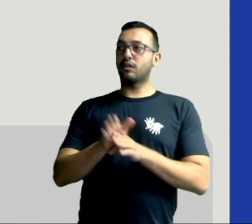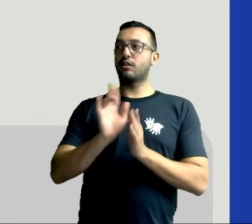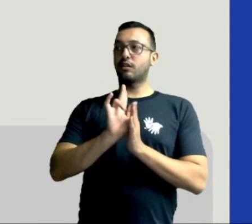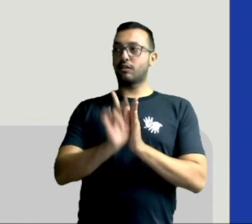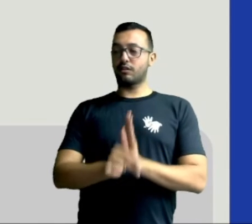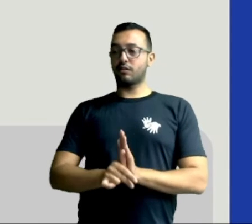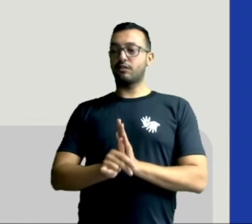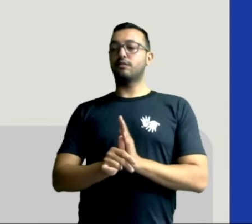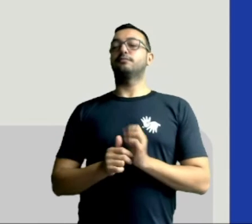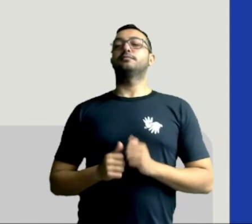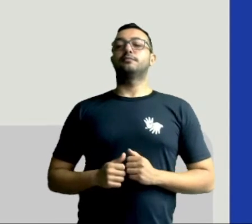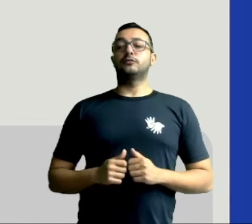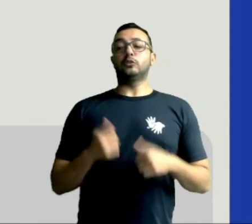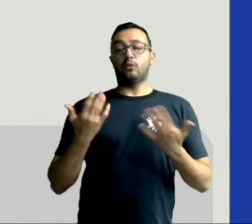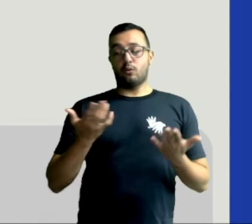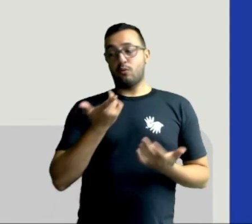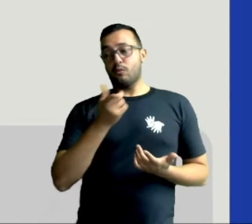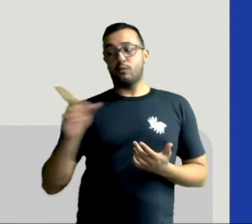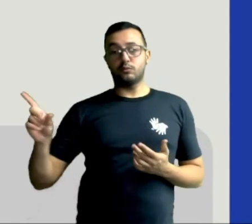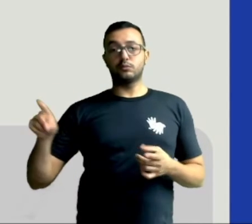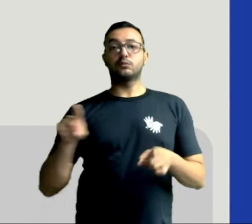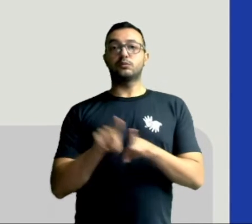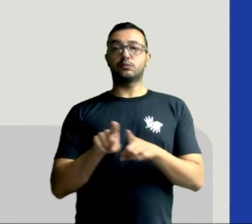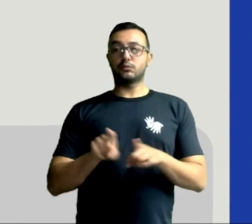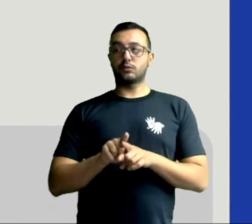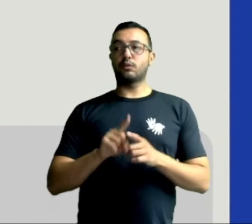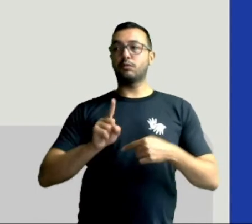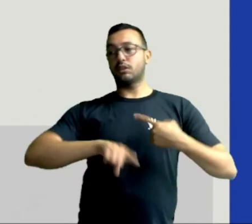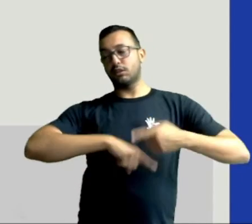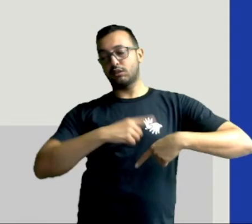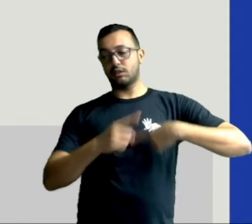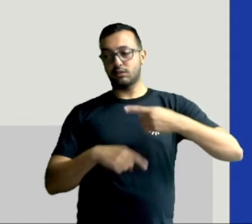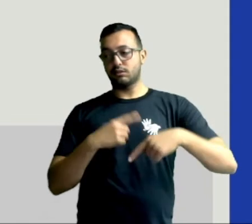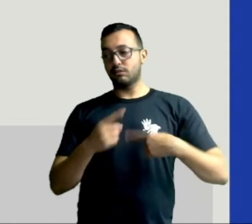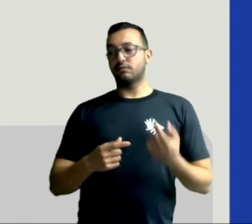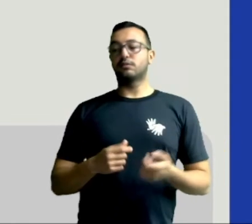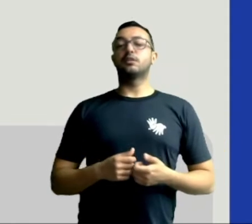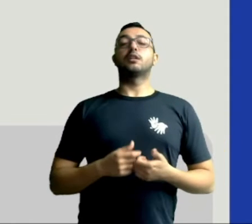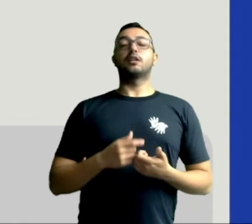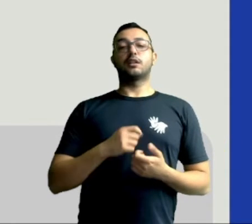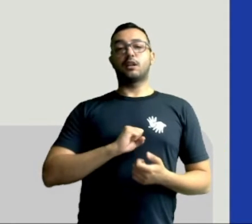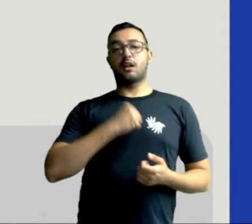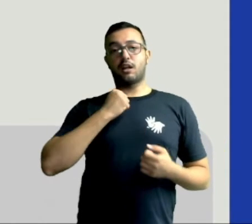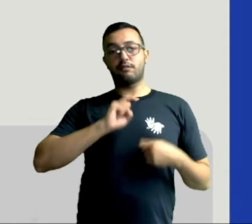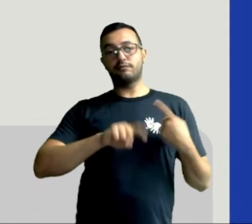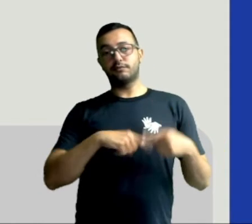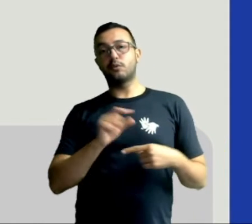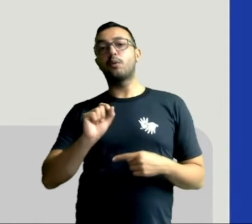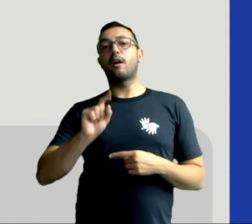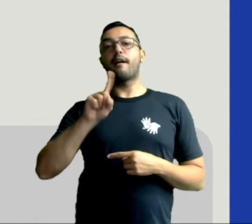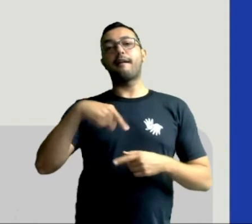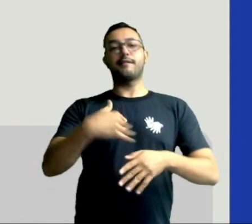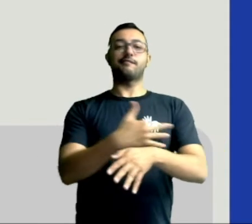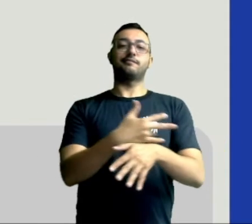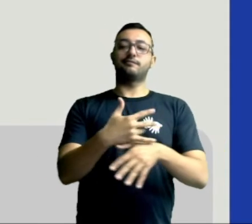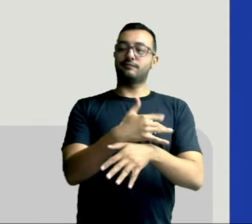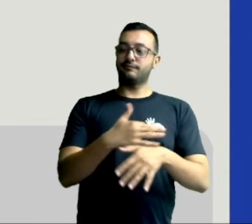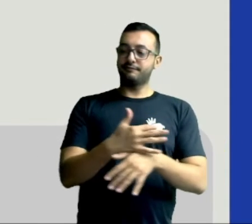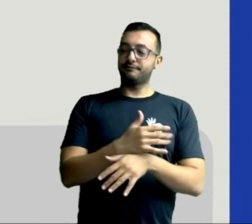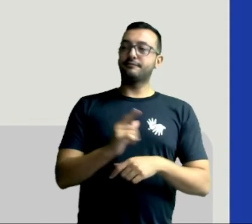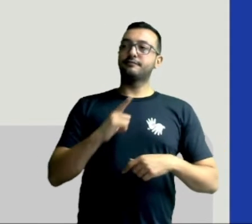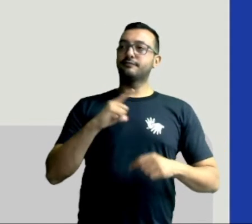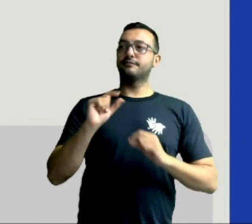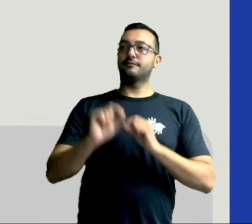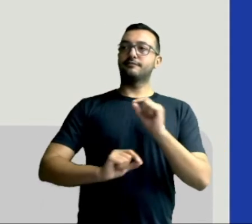isso. Uma outra forma também do ciclo de reprodução da raiva é o ciclo urbano, em que